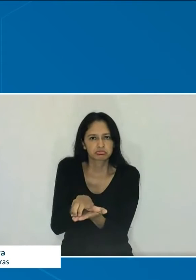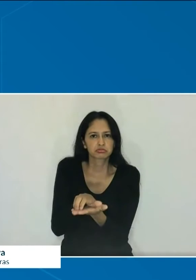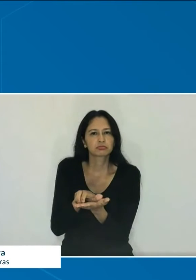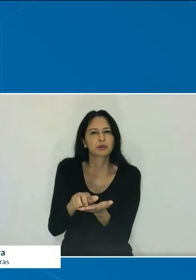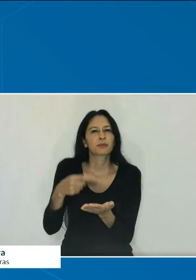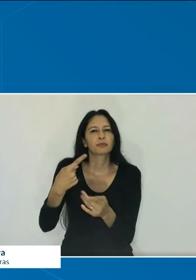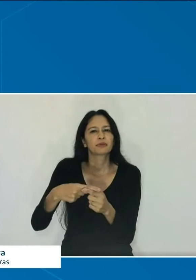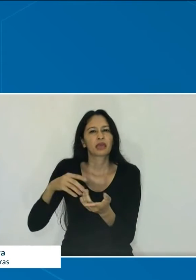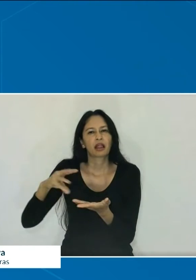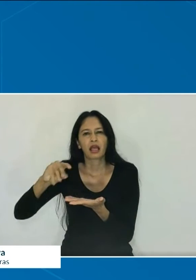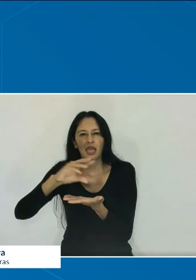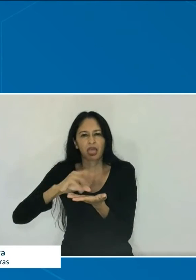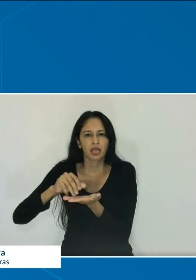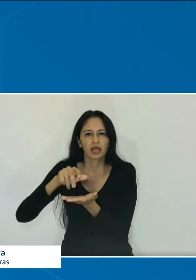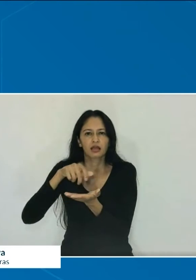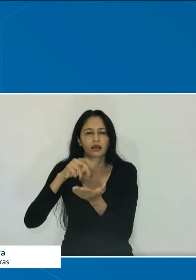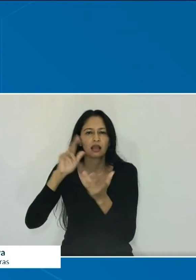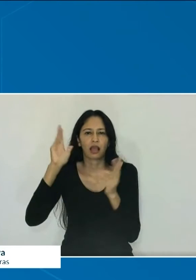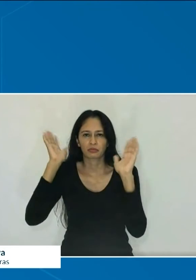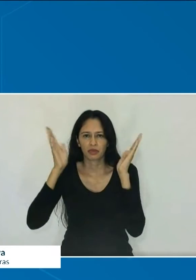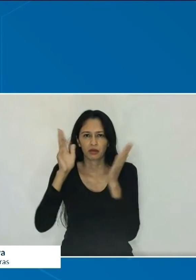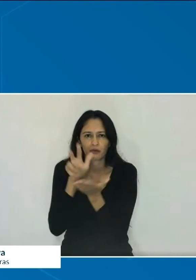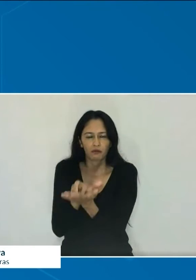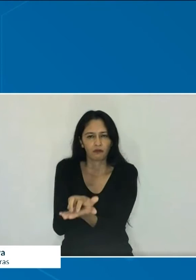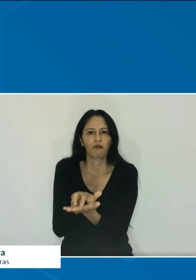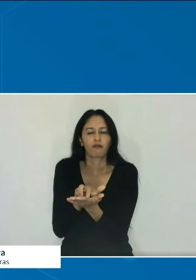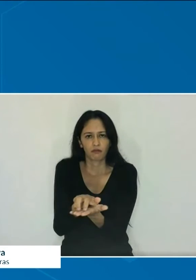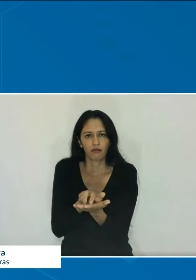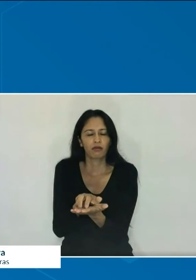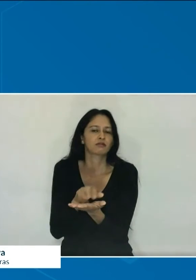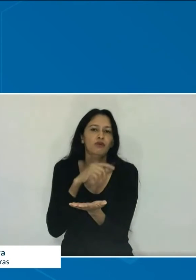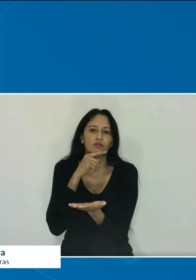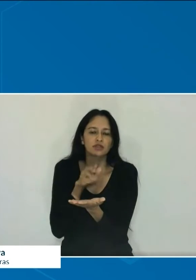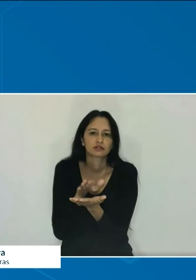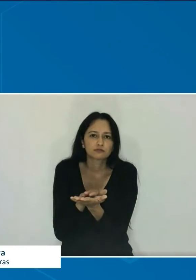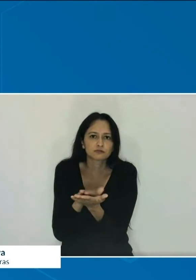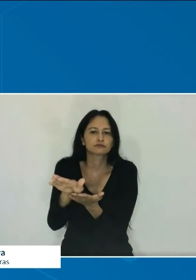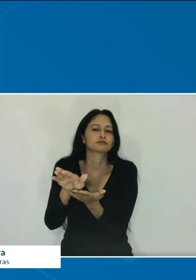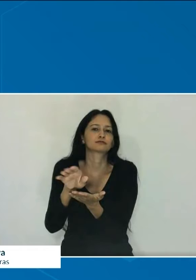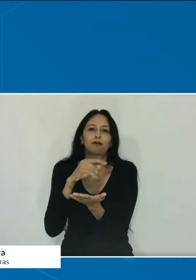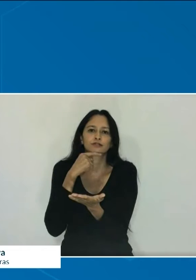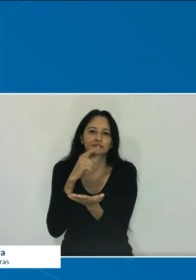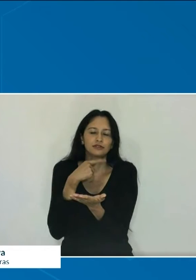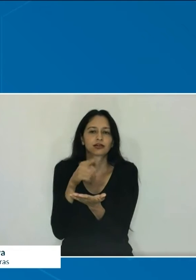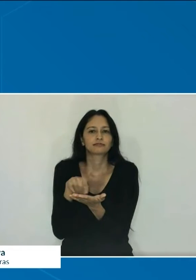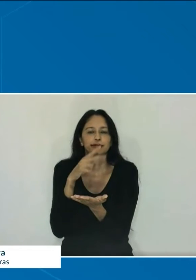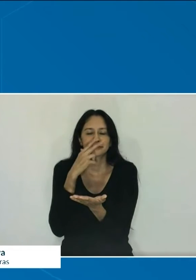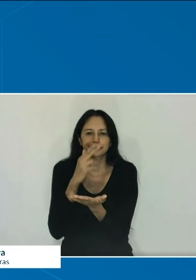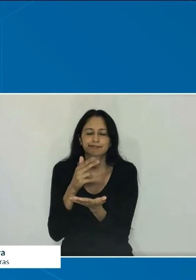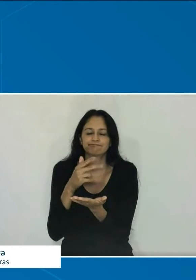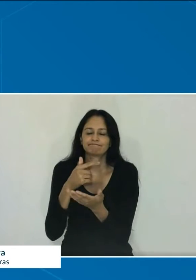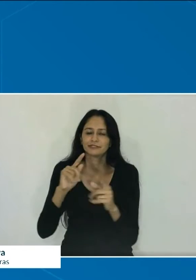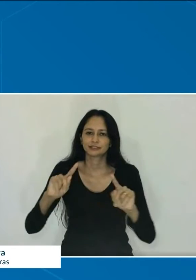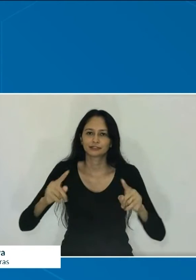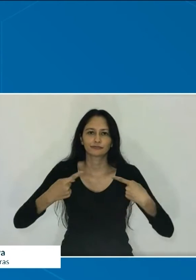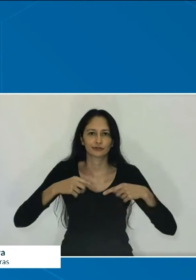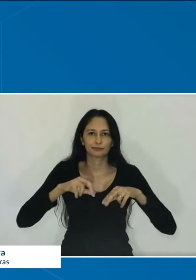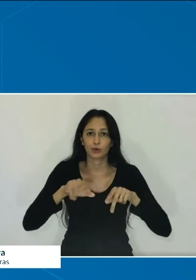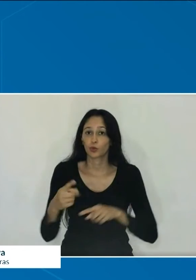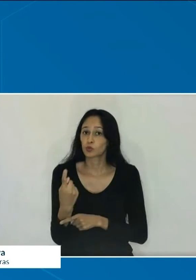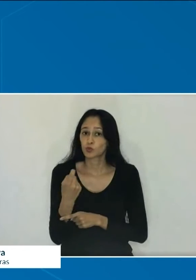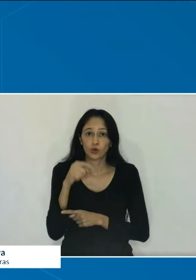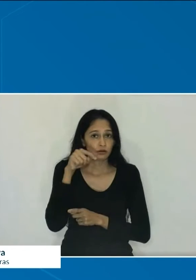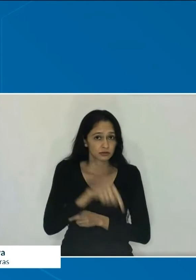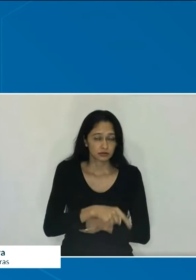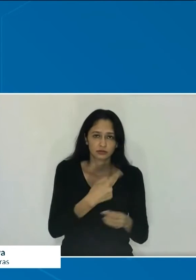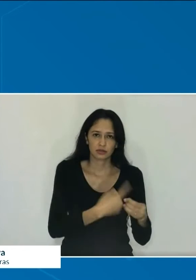série de deficiências e os desafios na área de transporte eles realmente são enormes e não se limitam à área urbana nem